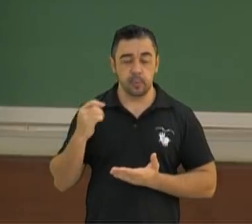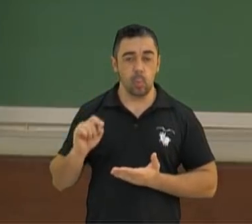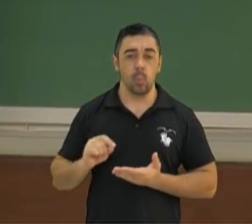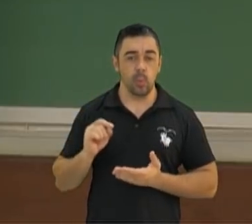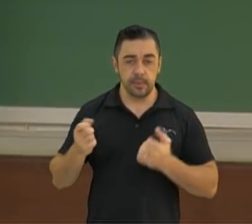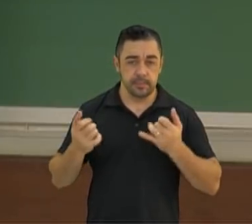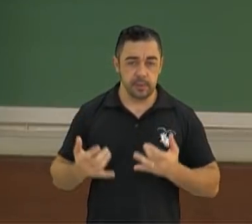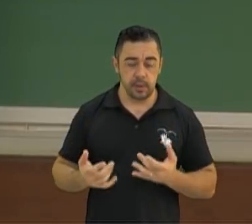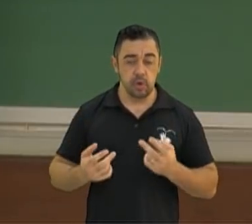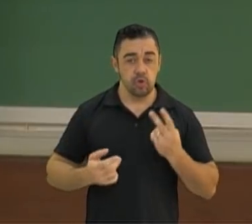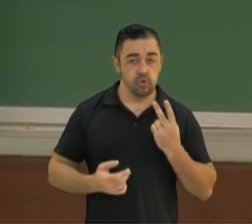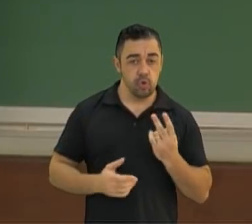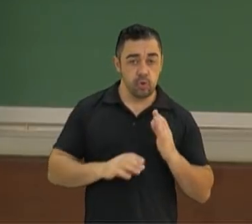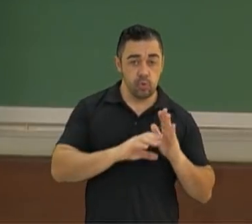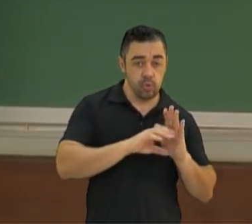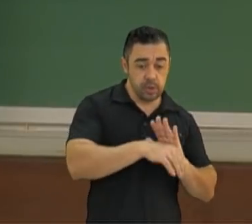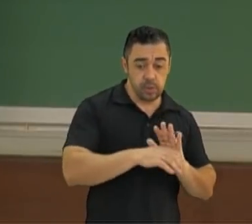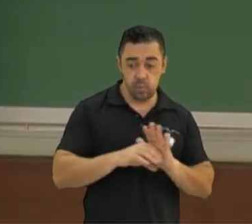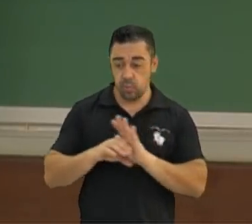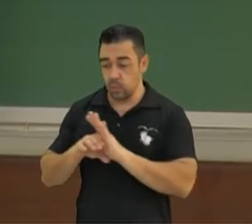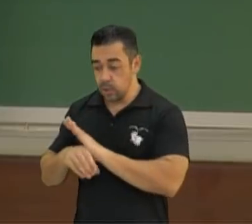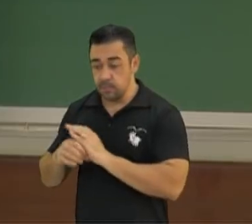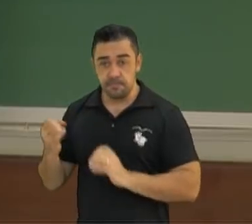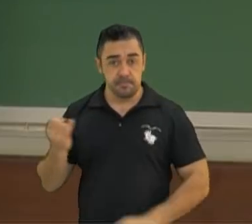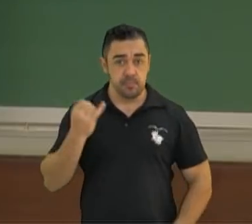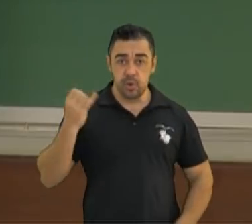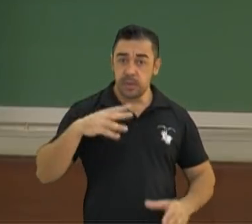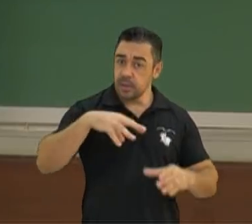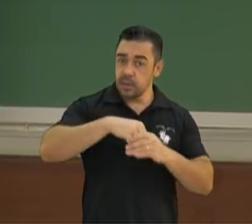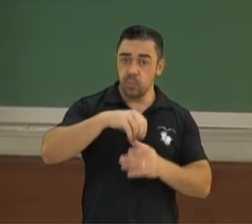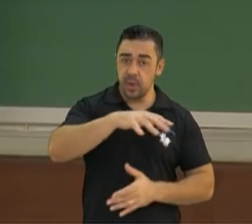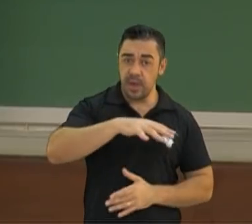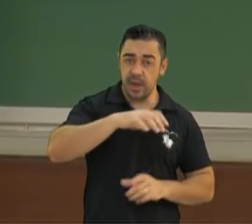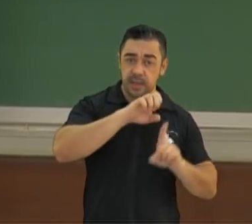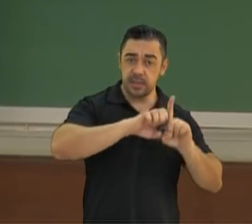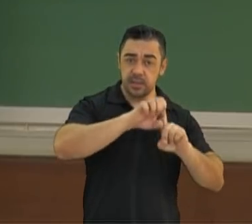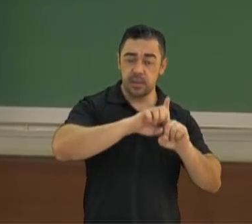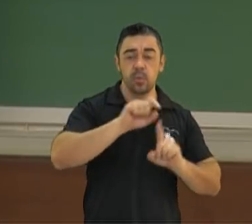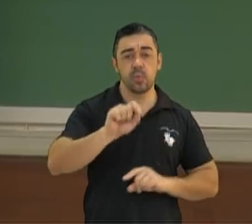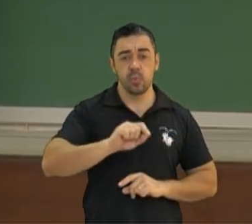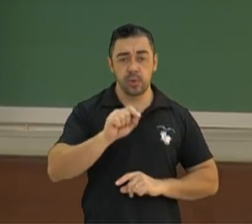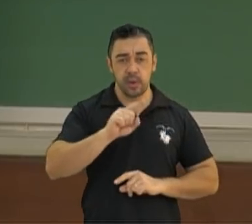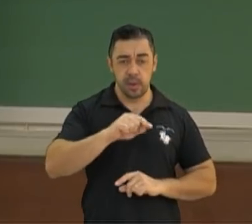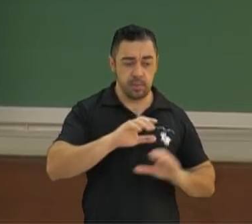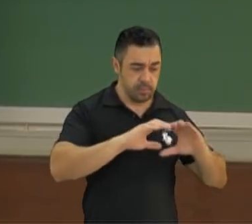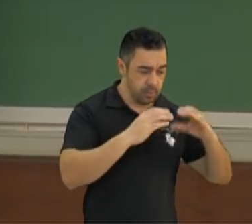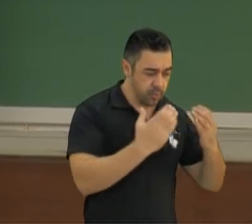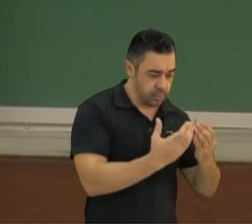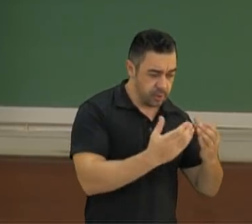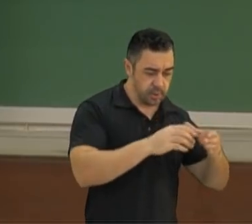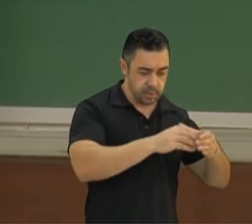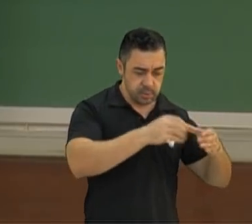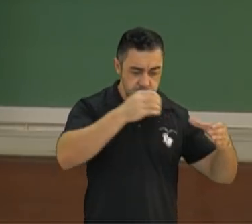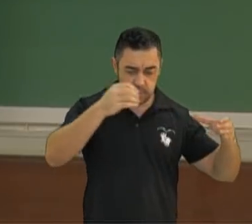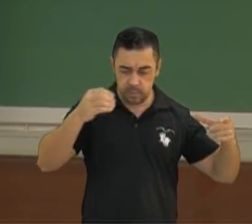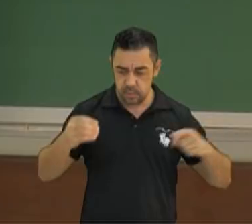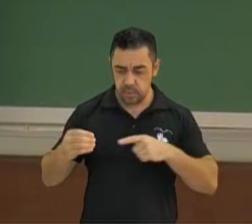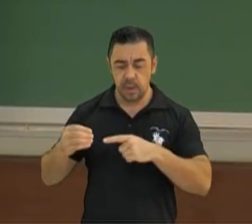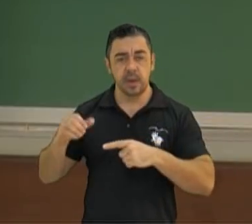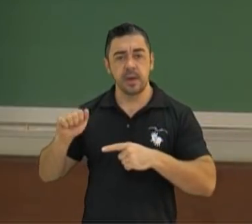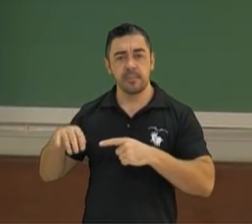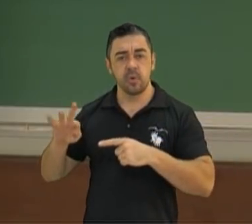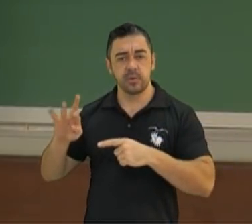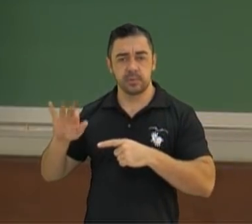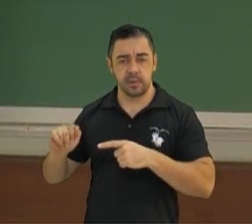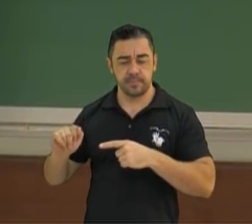falamos sobre dois conceitos muito importantes na estatística, que é o conceito de população e amostra. E